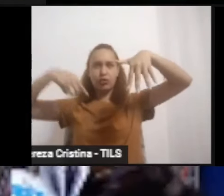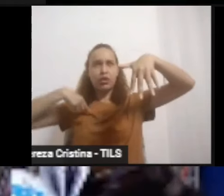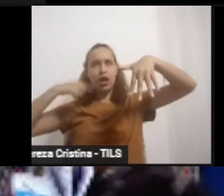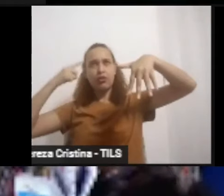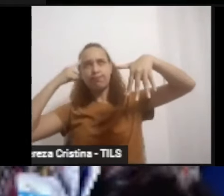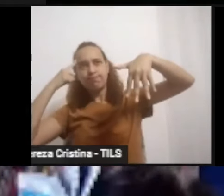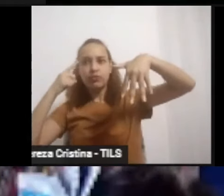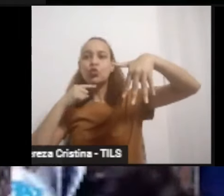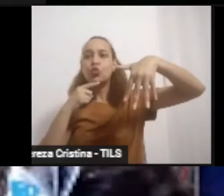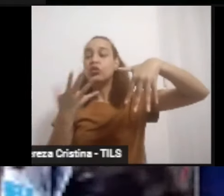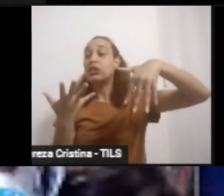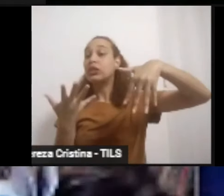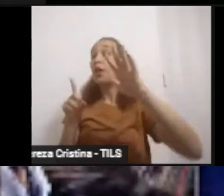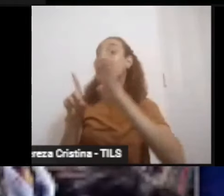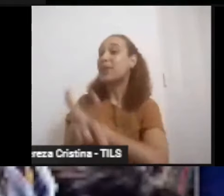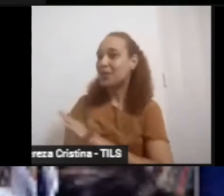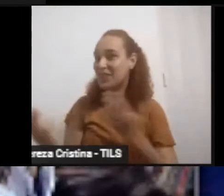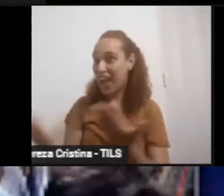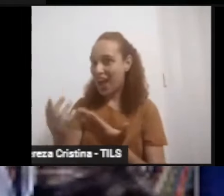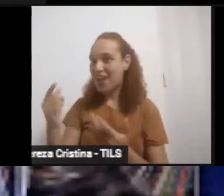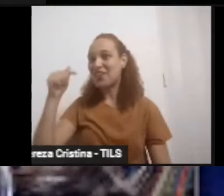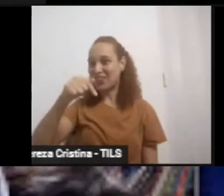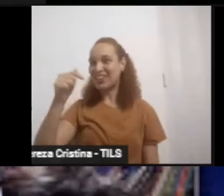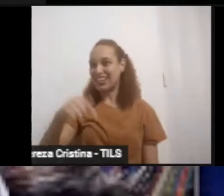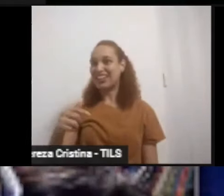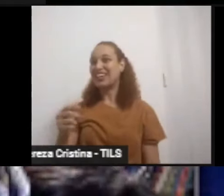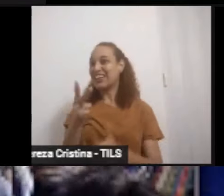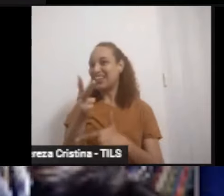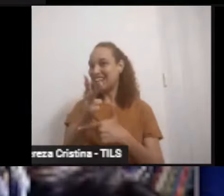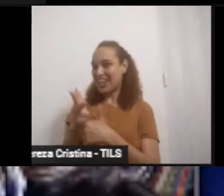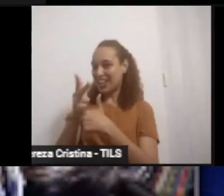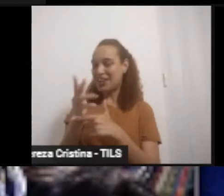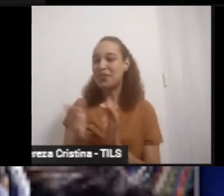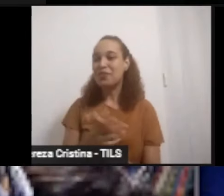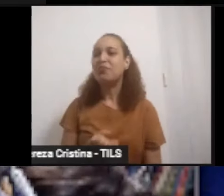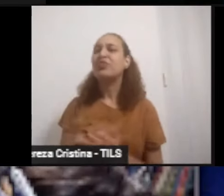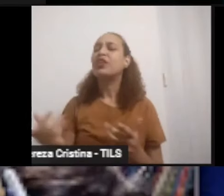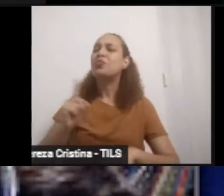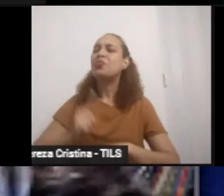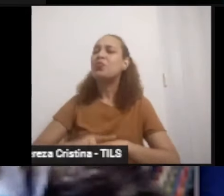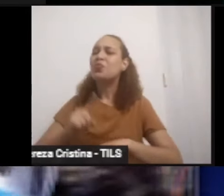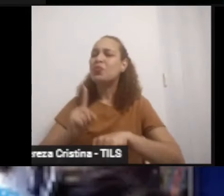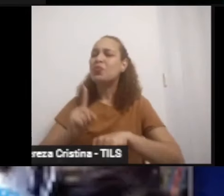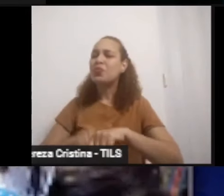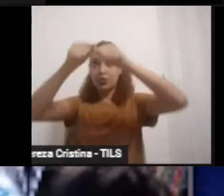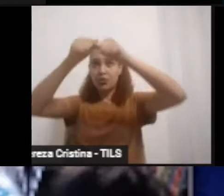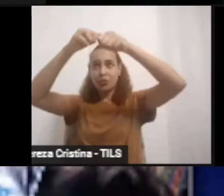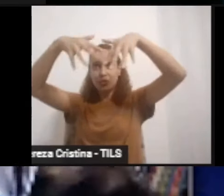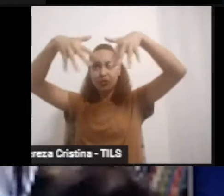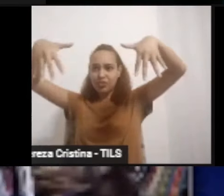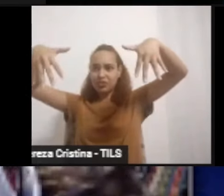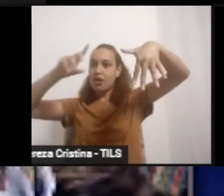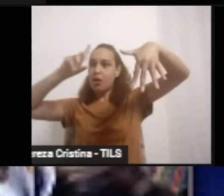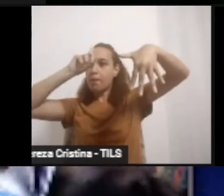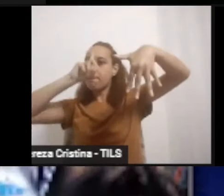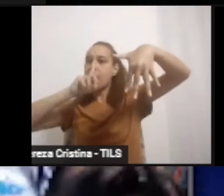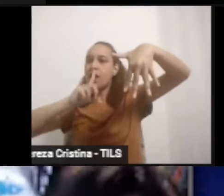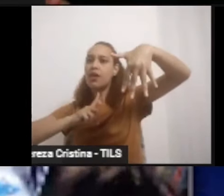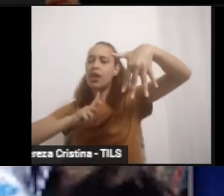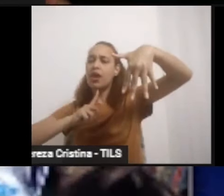para te perguntar aqui na live. Tem uma hora que a cortina amarela que tá na janela, ela me lembrou um